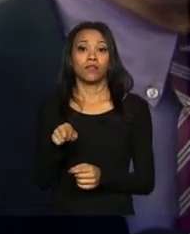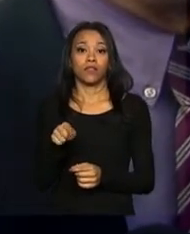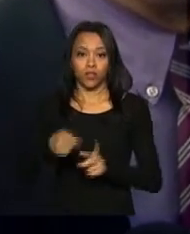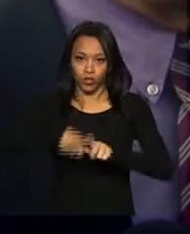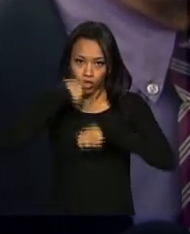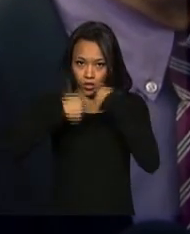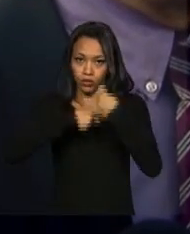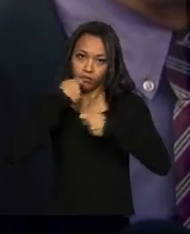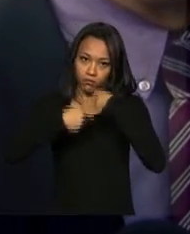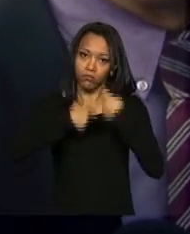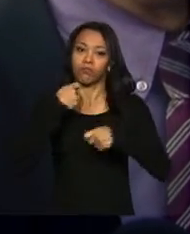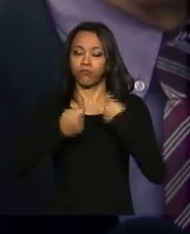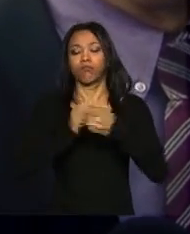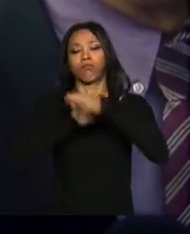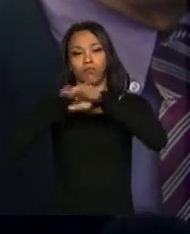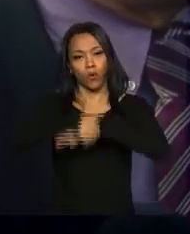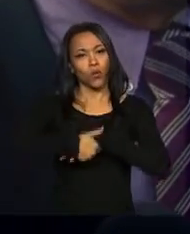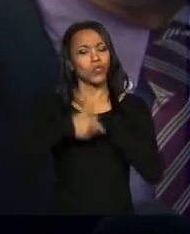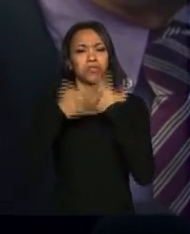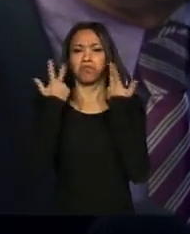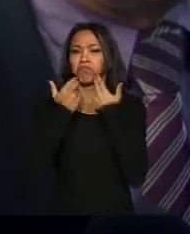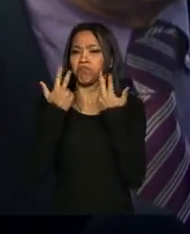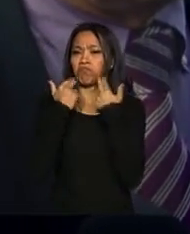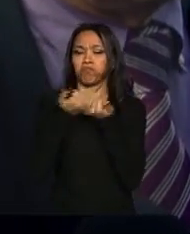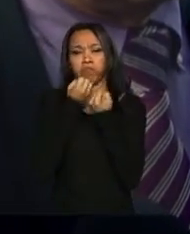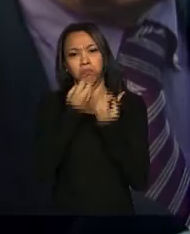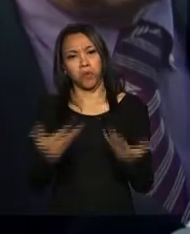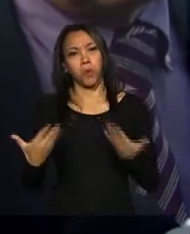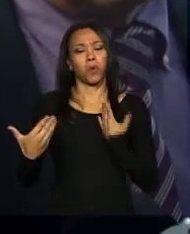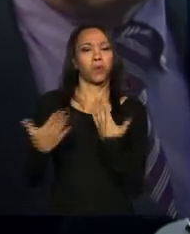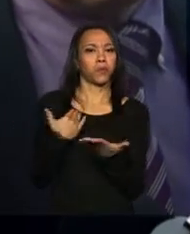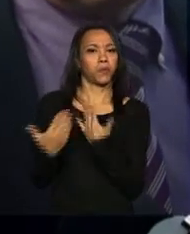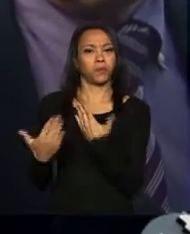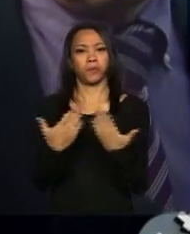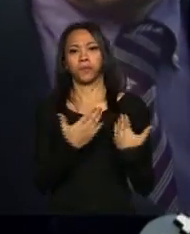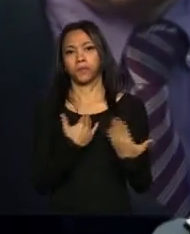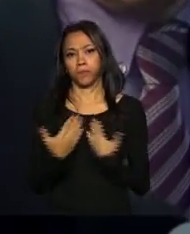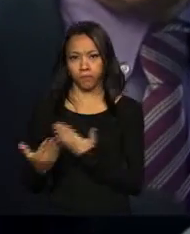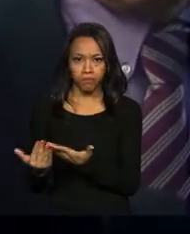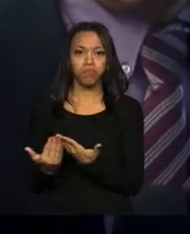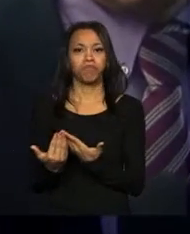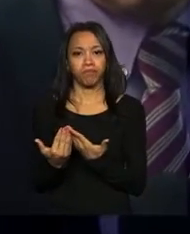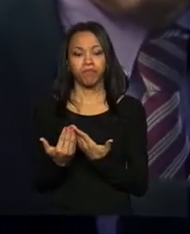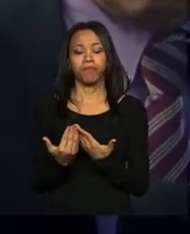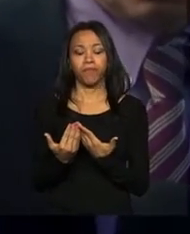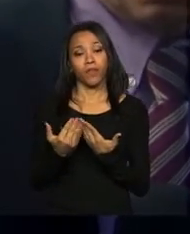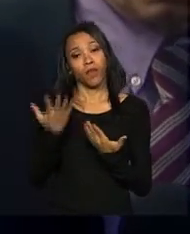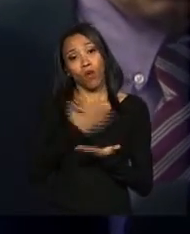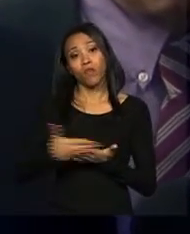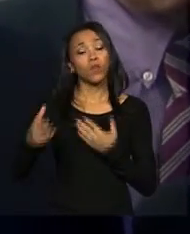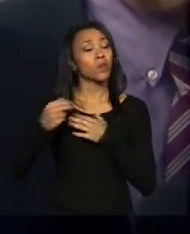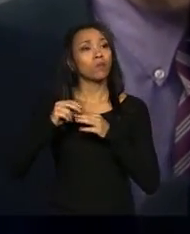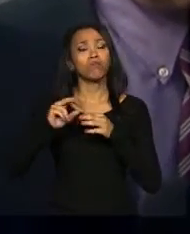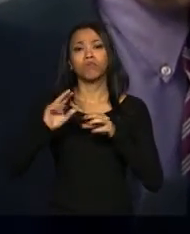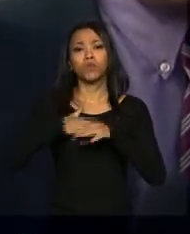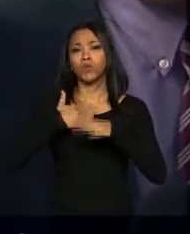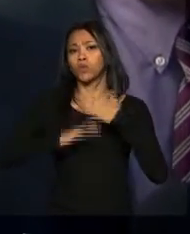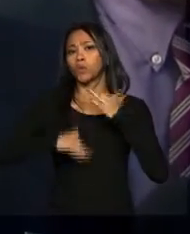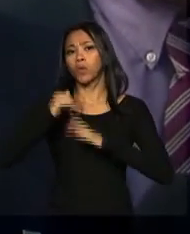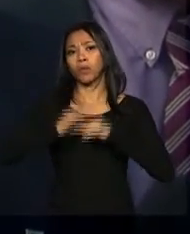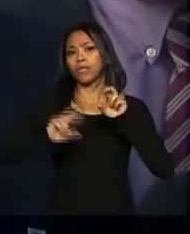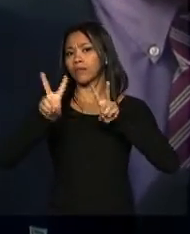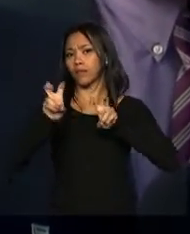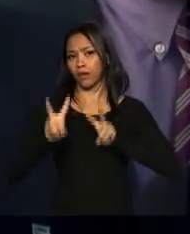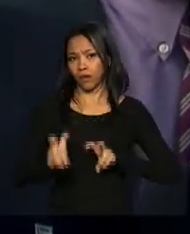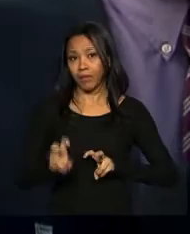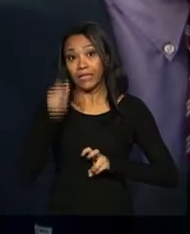que transcorreu num clima de muita cordialidade e transparência, se conversou sobre assuntos de interesse